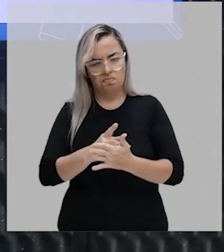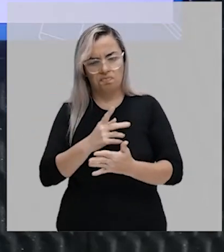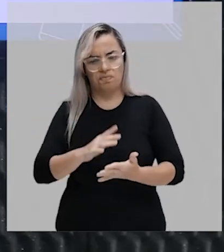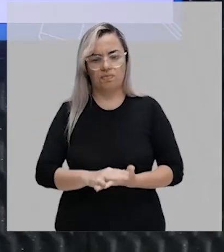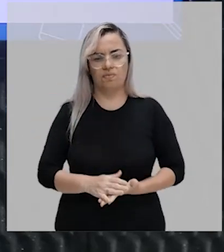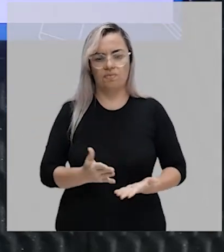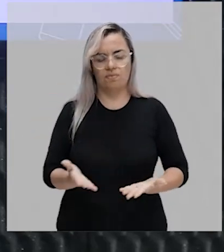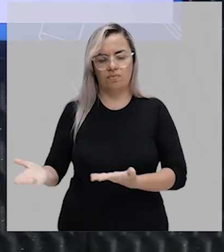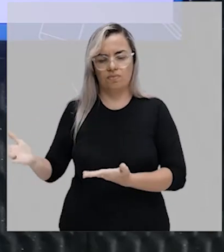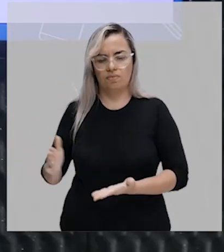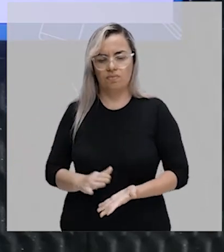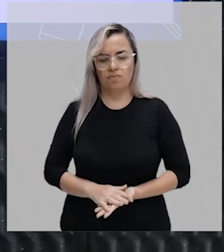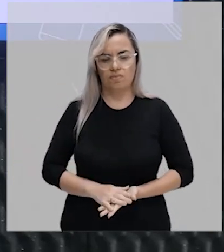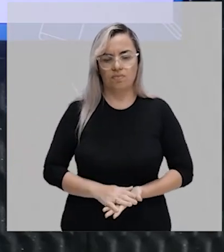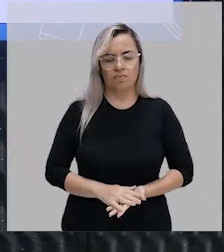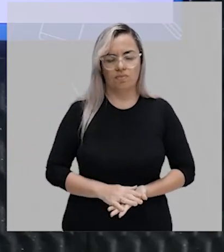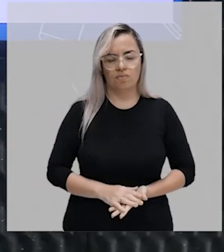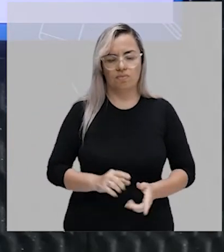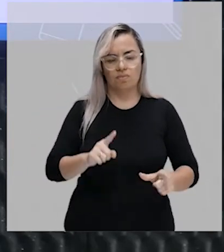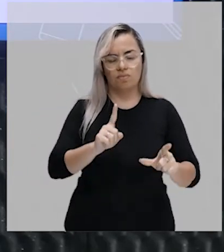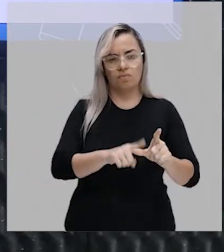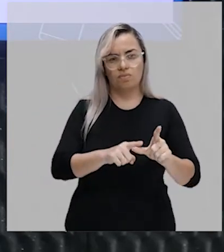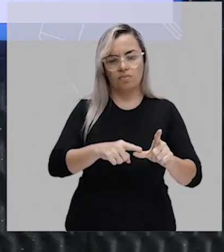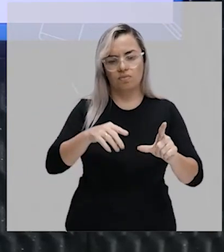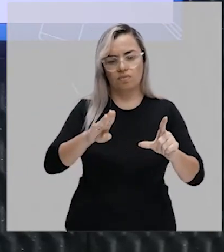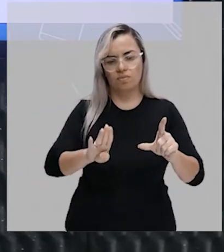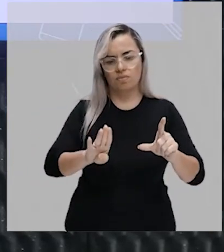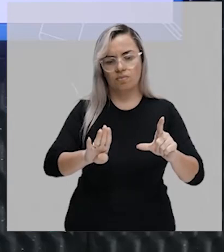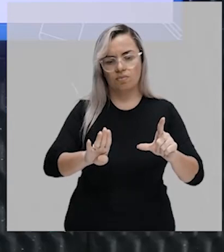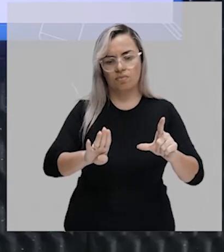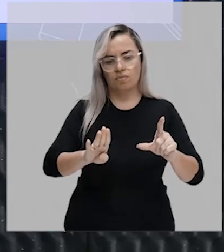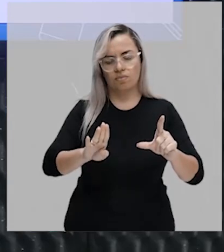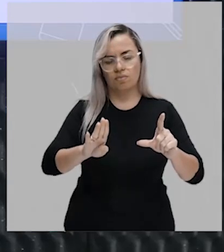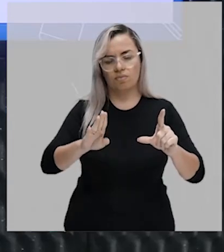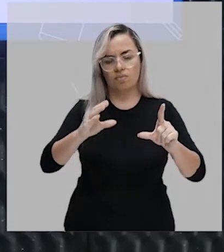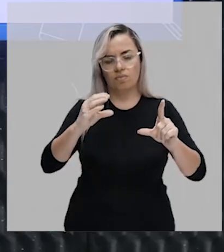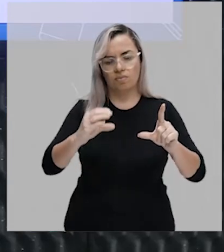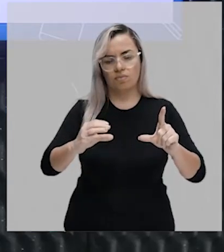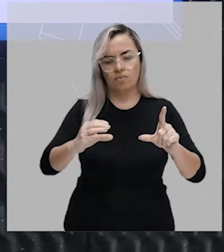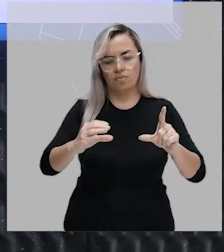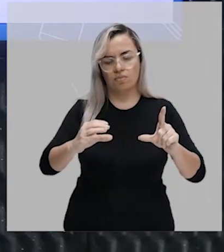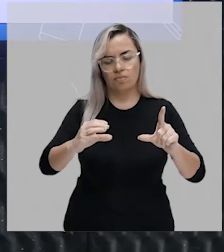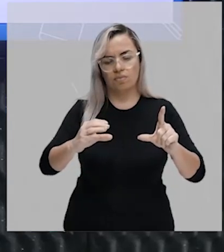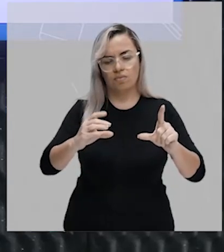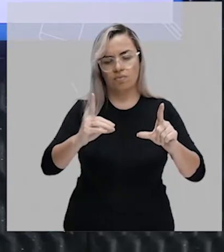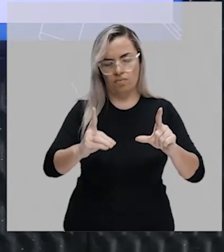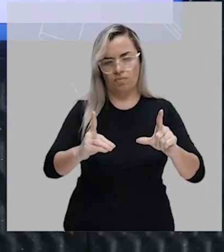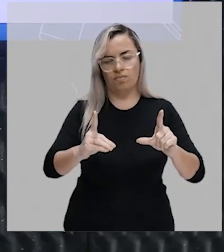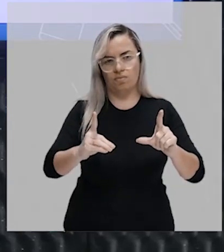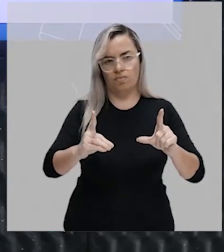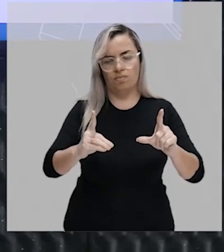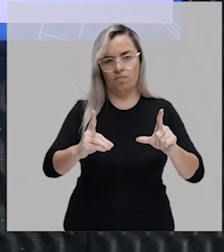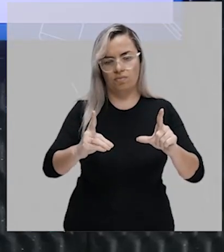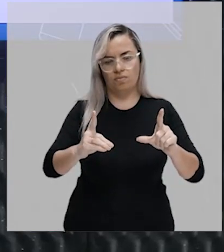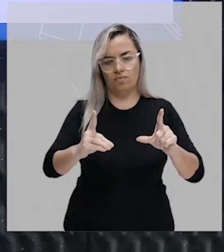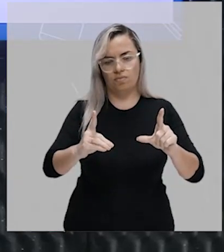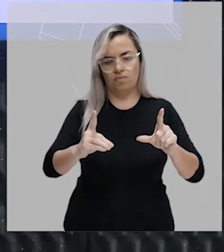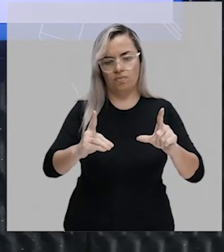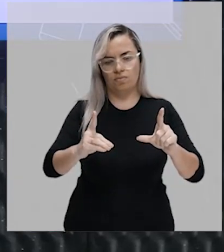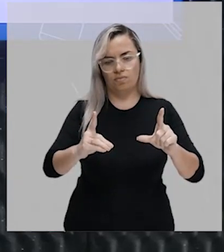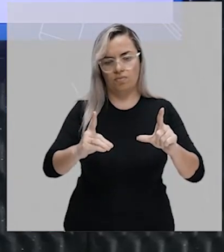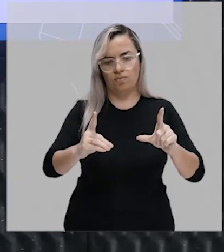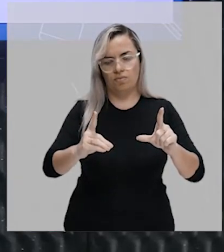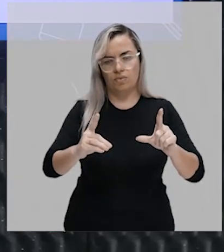Então, ó, vocês viram, realização de dedução é uma etapa, formulação de hipótese também e observação. Observação é o primeiro que